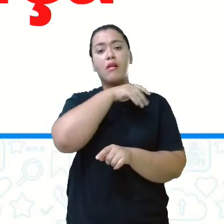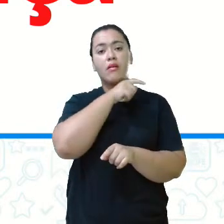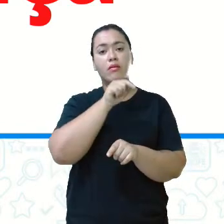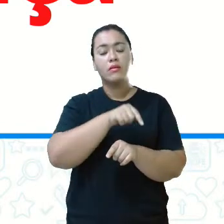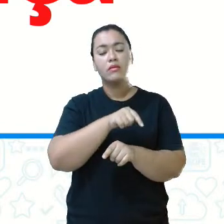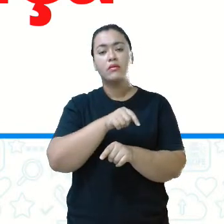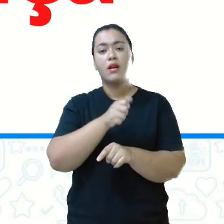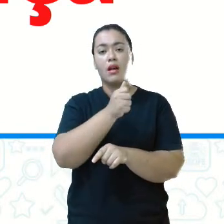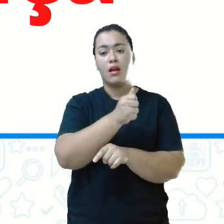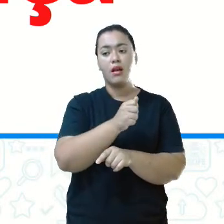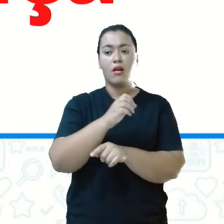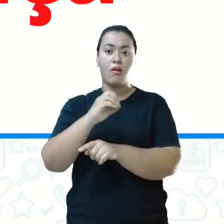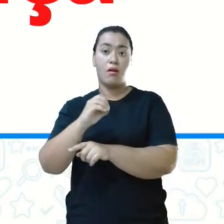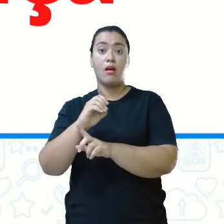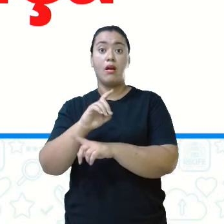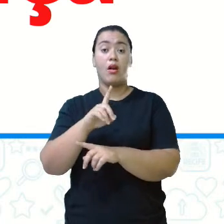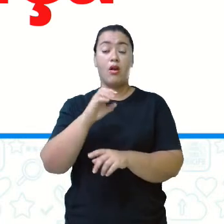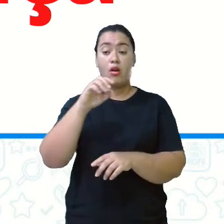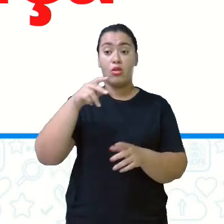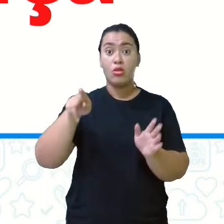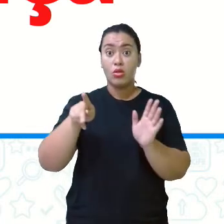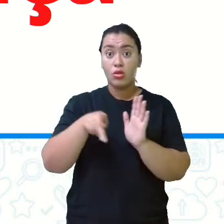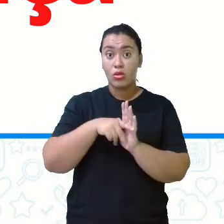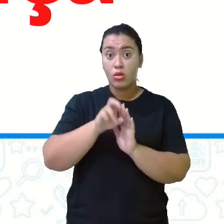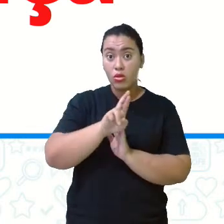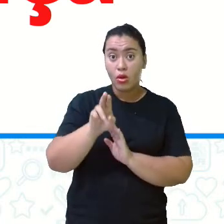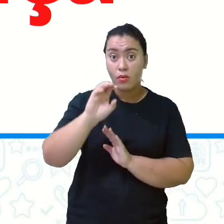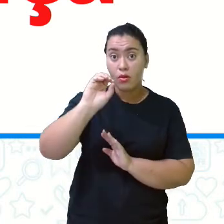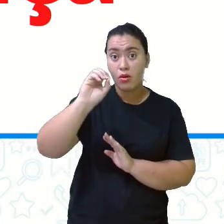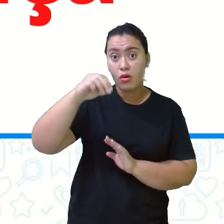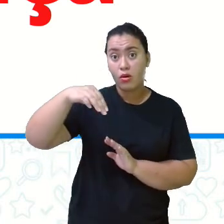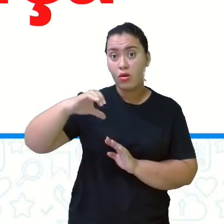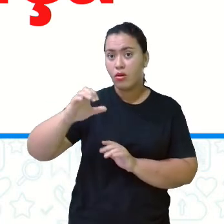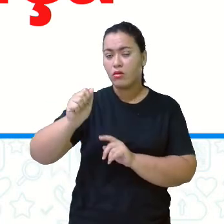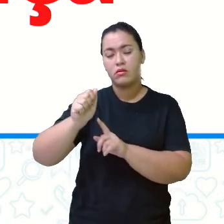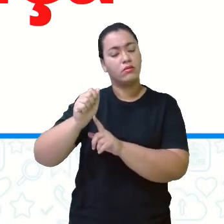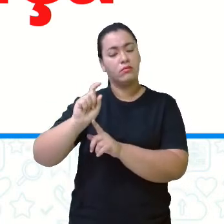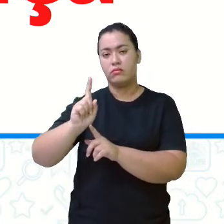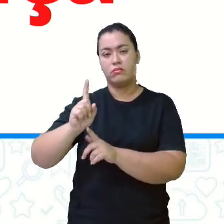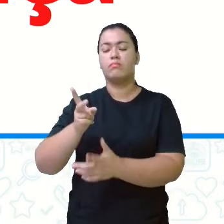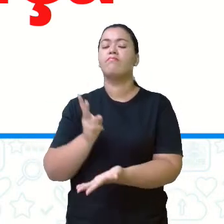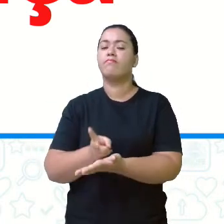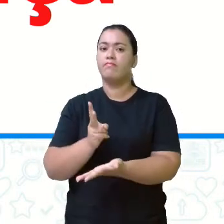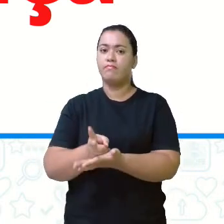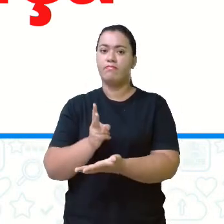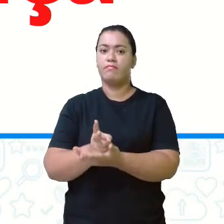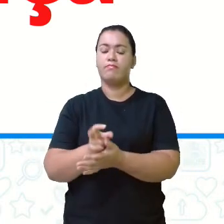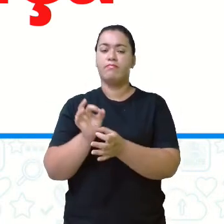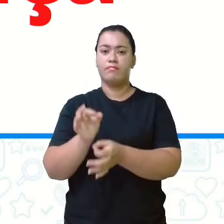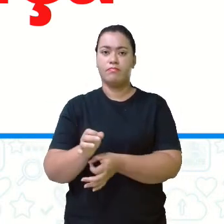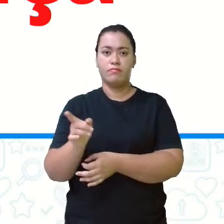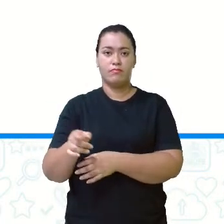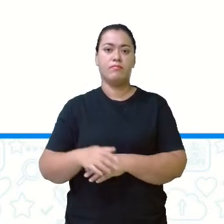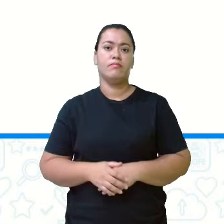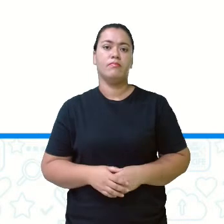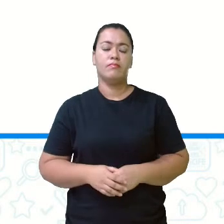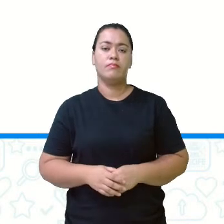macho, mas a palavra onça, ela não vai variar. Vai ser sempre escrita desta